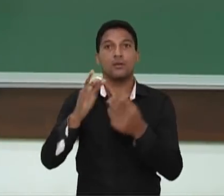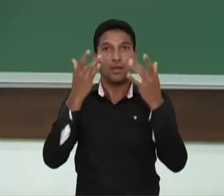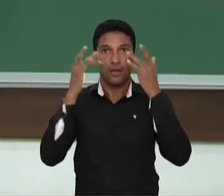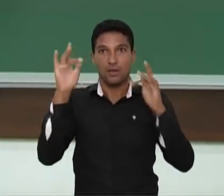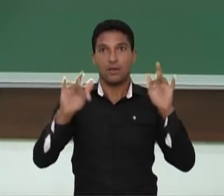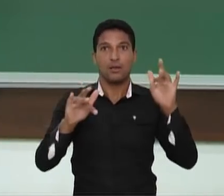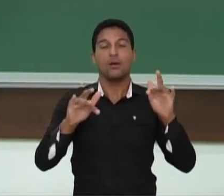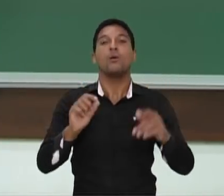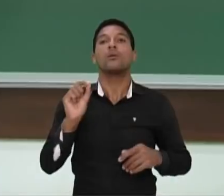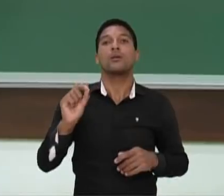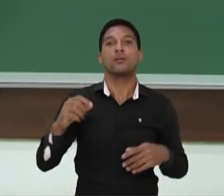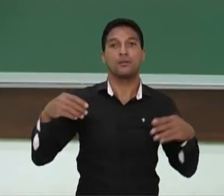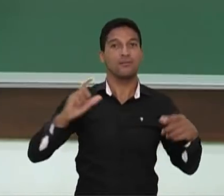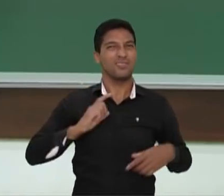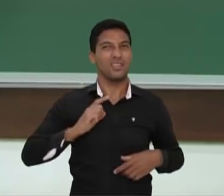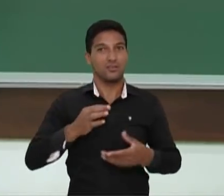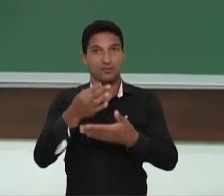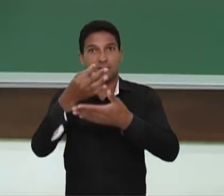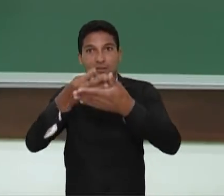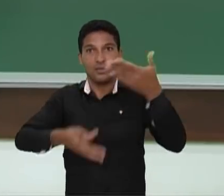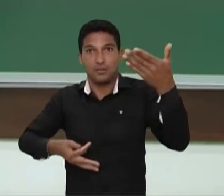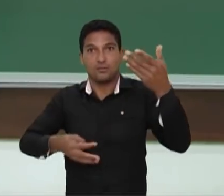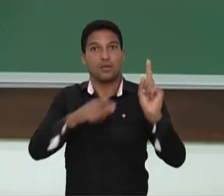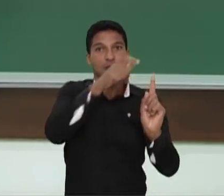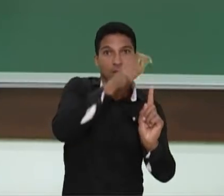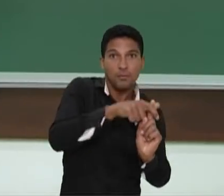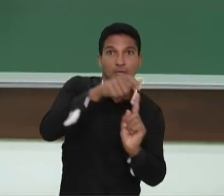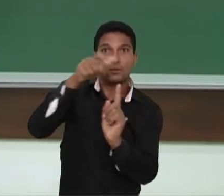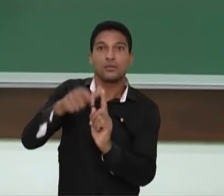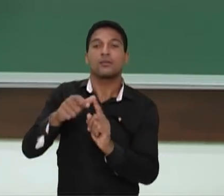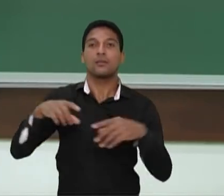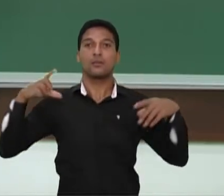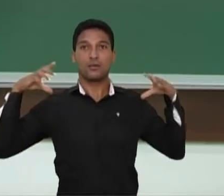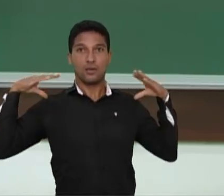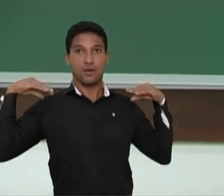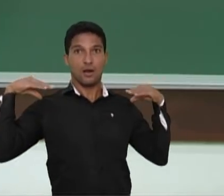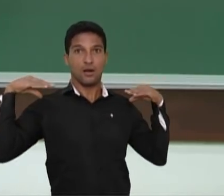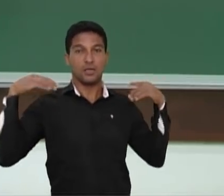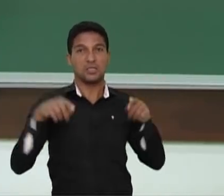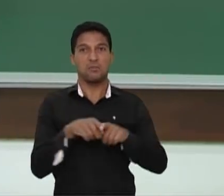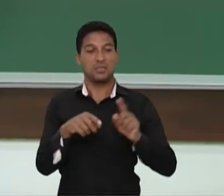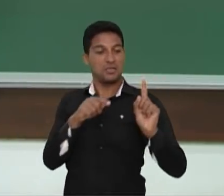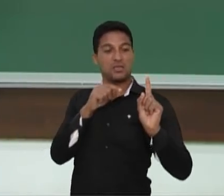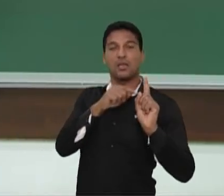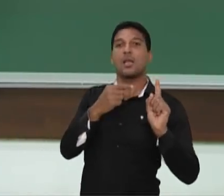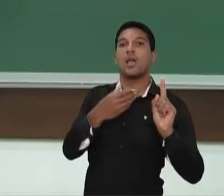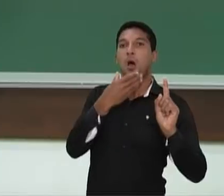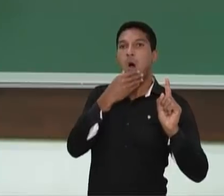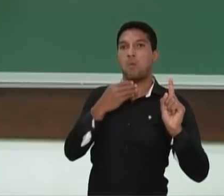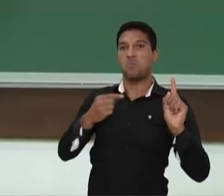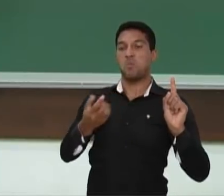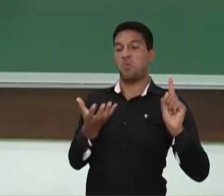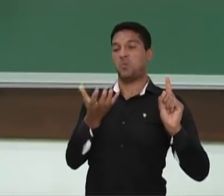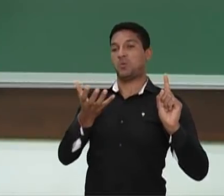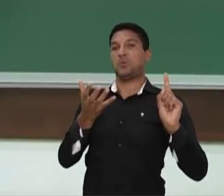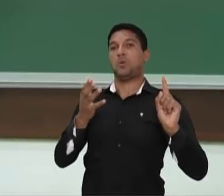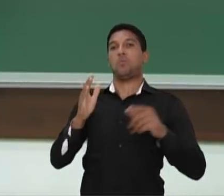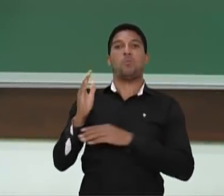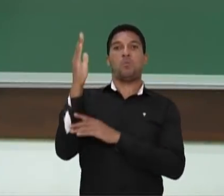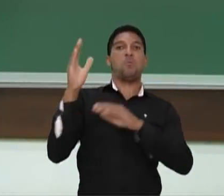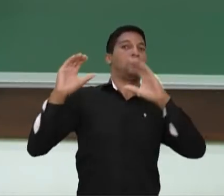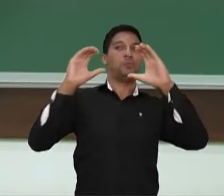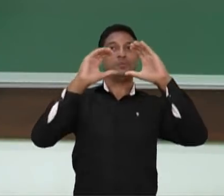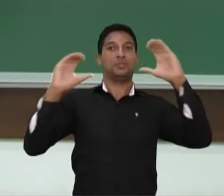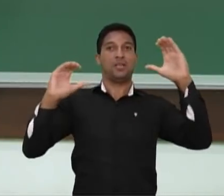ser anjo, fidalgo, né? Que terão querendo a passagem para o céu. A gente vai ver uma imagem